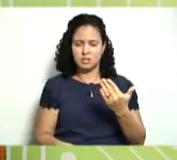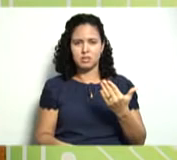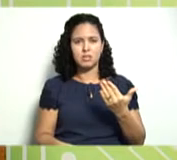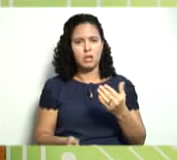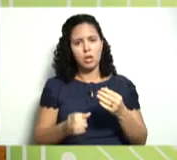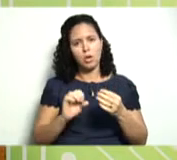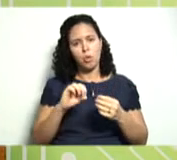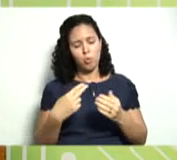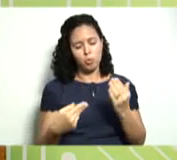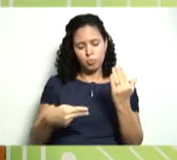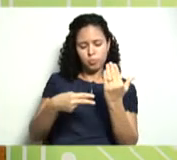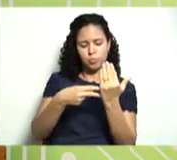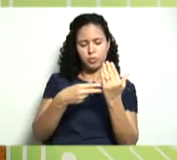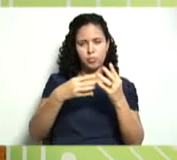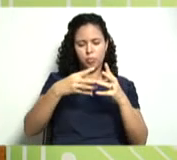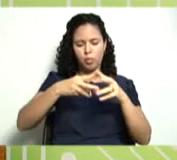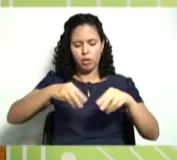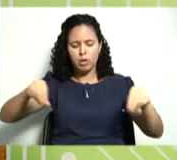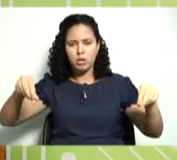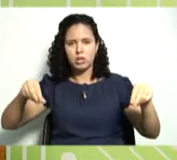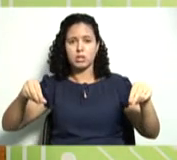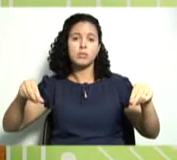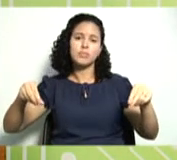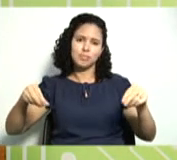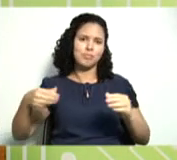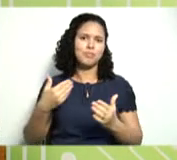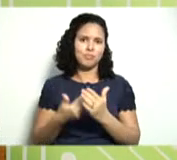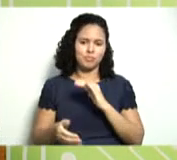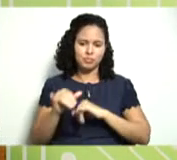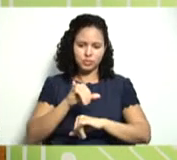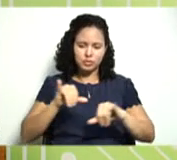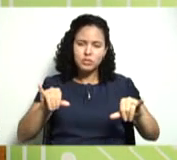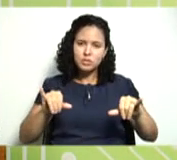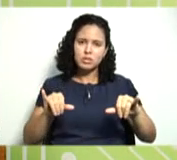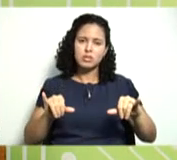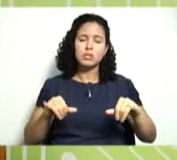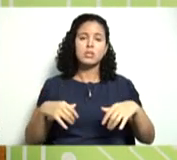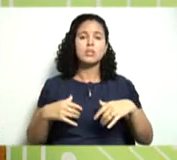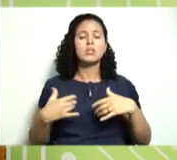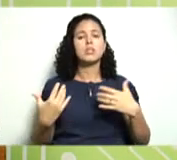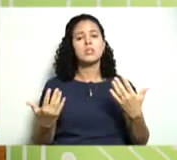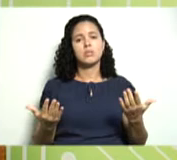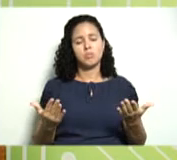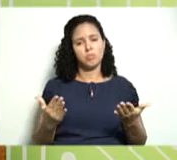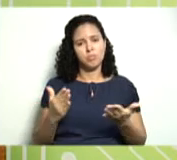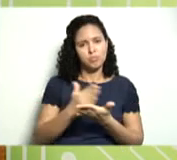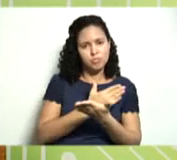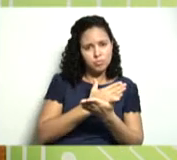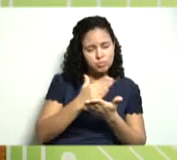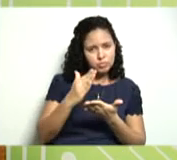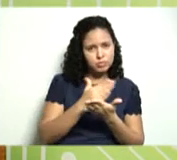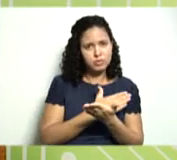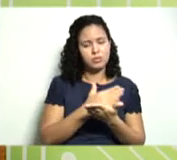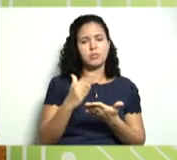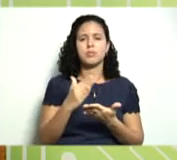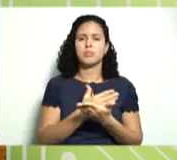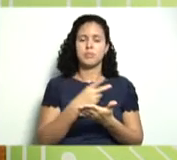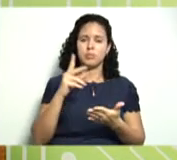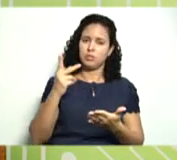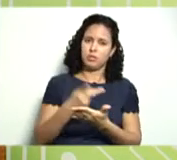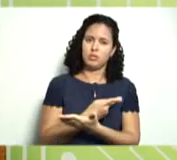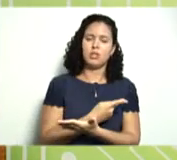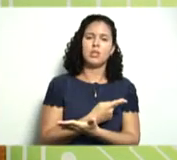acaba perdendo os estados alguns é que pode comprometer algumas situações